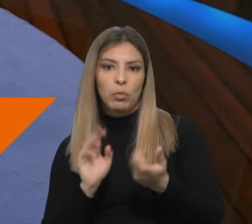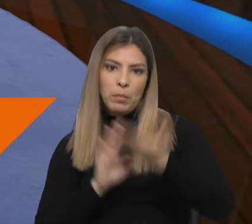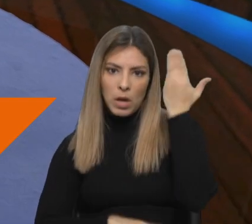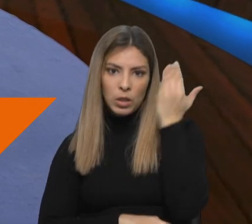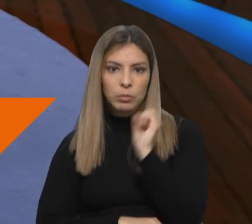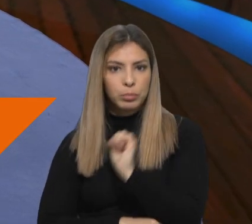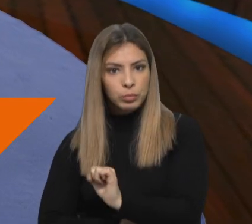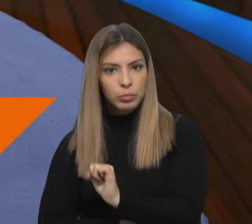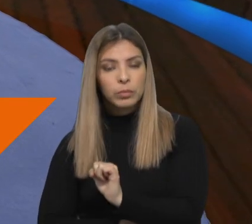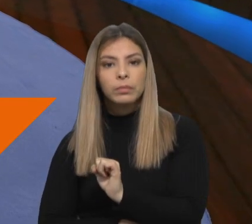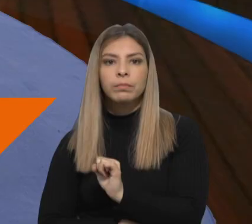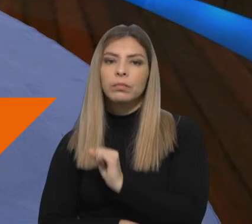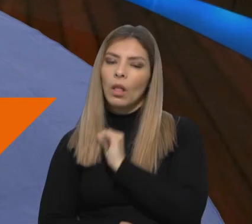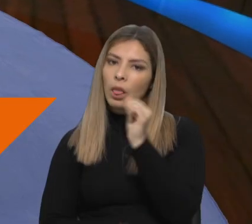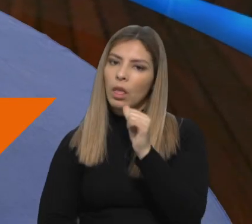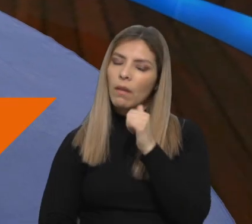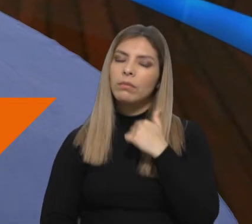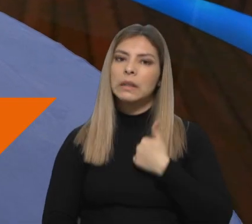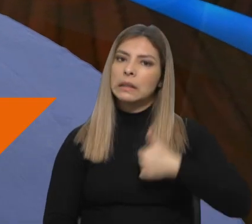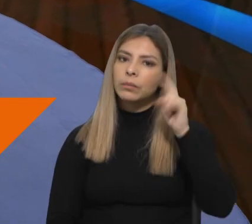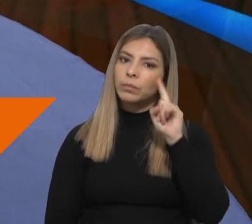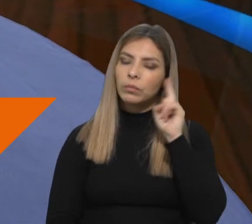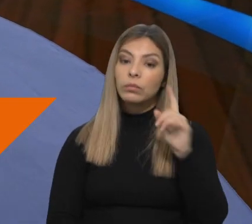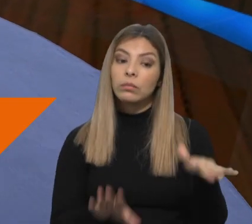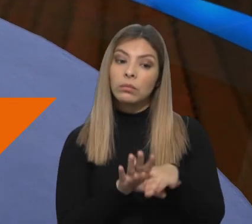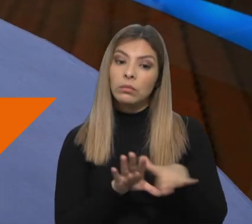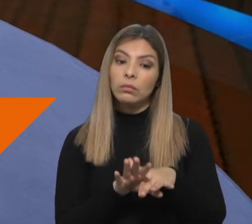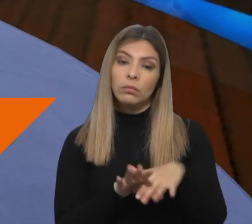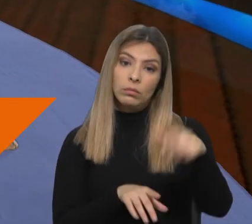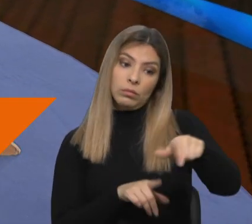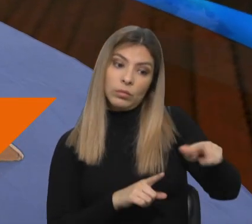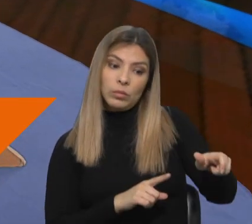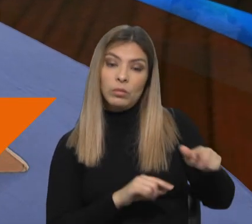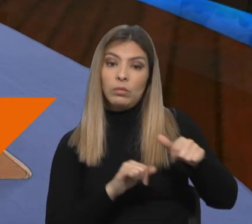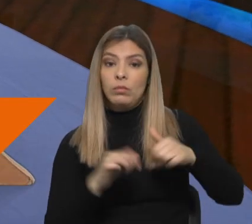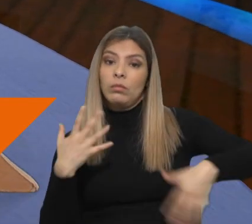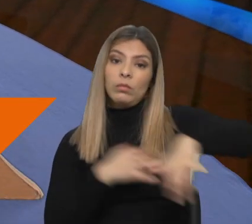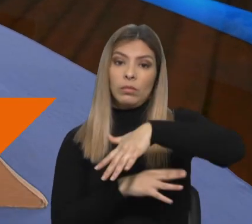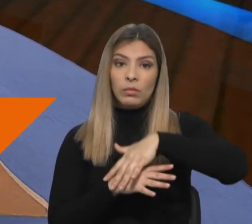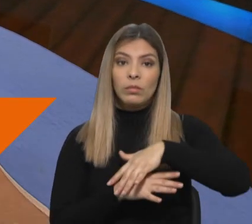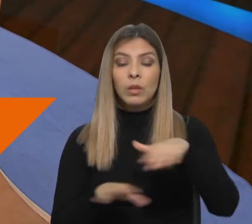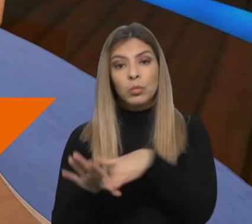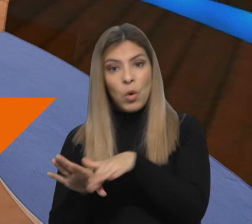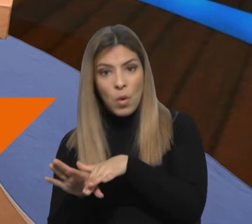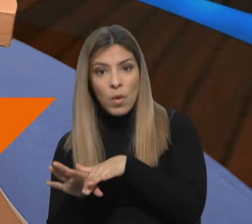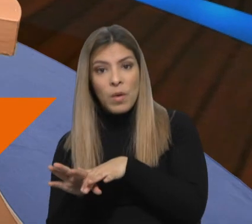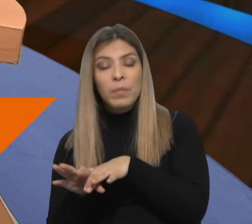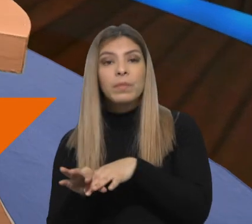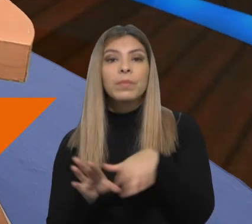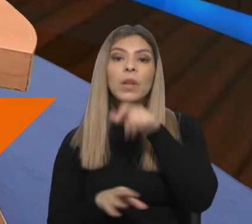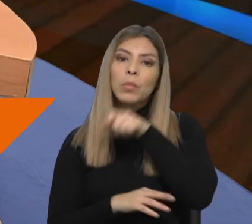bem que é tão precioso, ao mesmo tempo tão frágil, que é o da participação dos cidadãos na coisa comum e o da possibilidade dos cidadãos